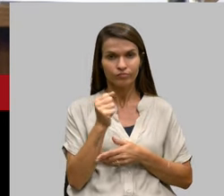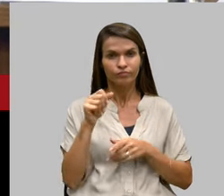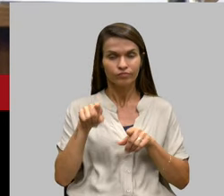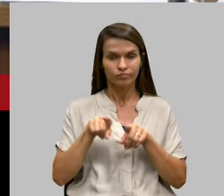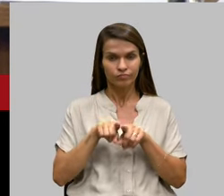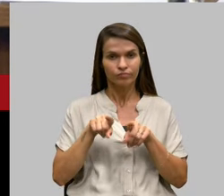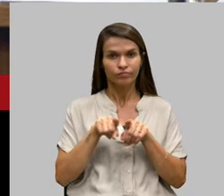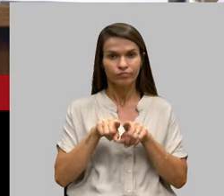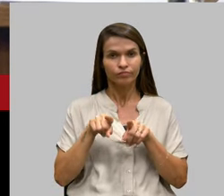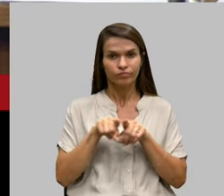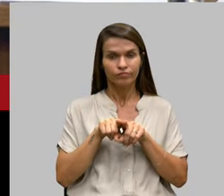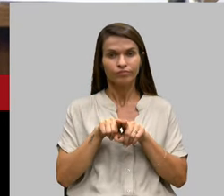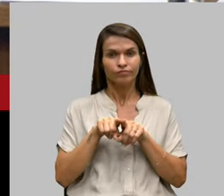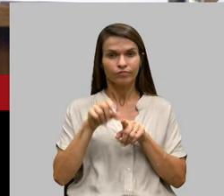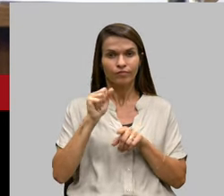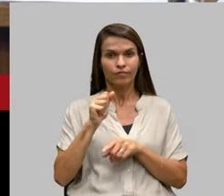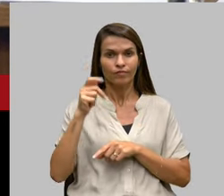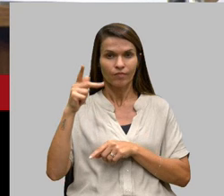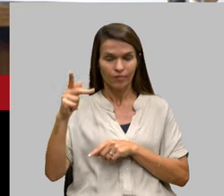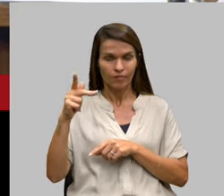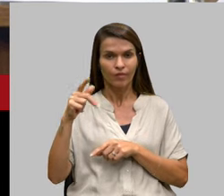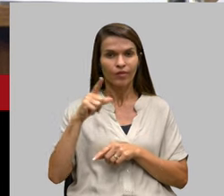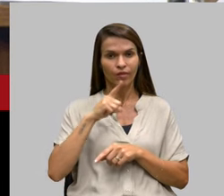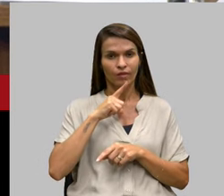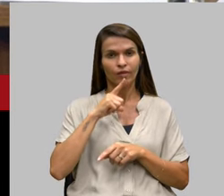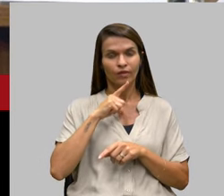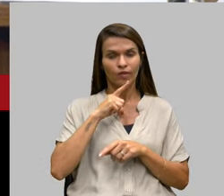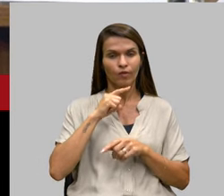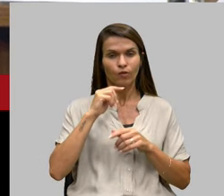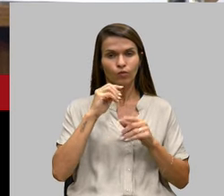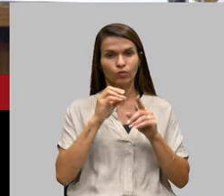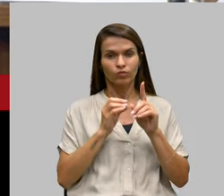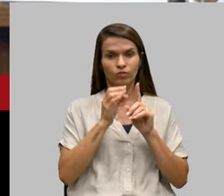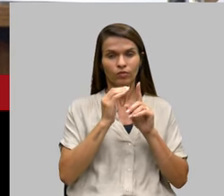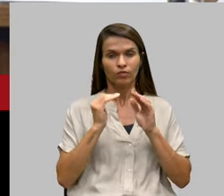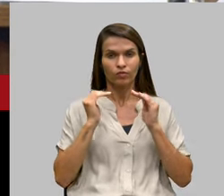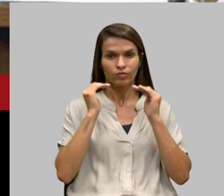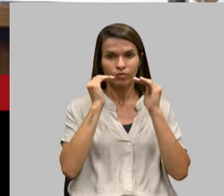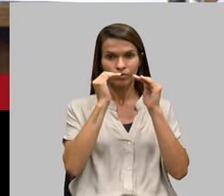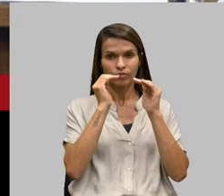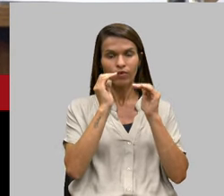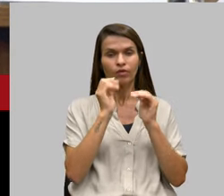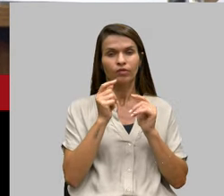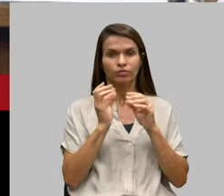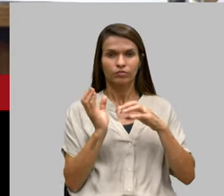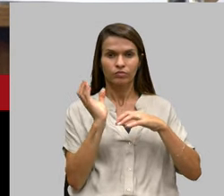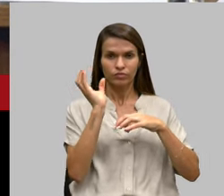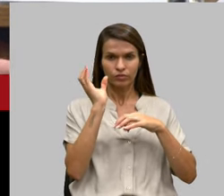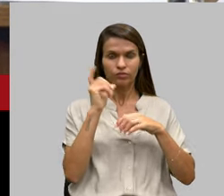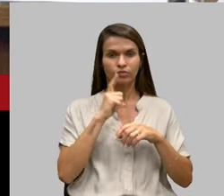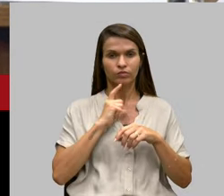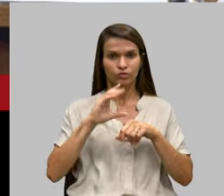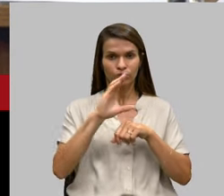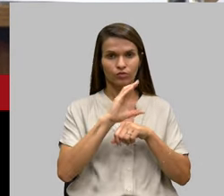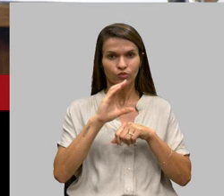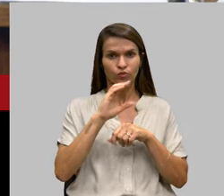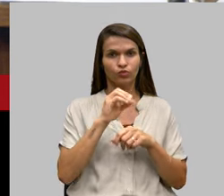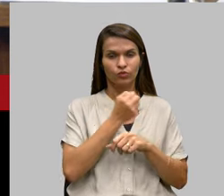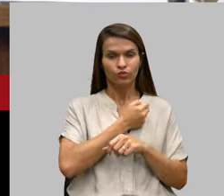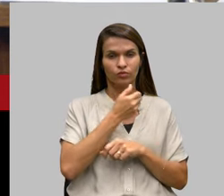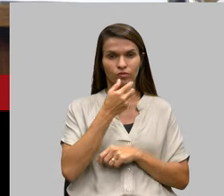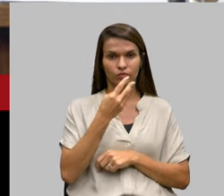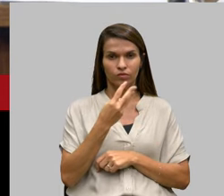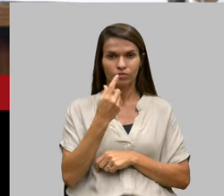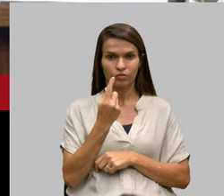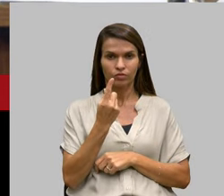um round muito intenso no Supremo Tribunal Federal por meio do julgamento da ação direta de inconstitucionalidade número 3105